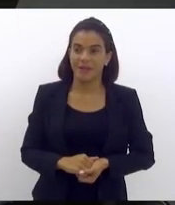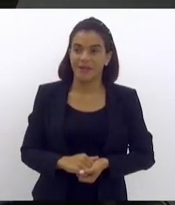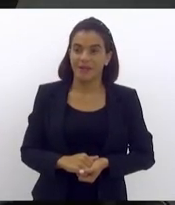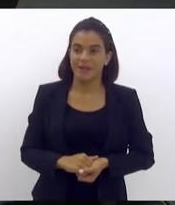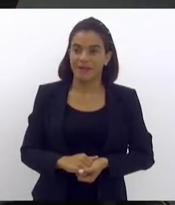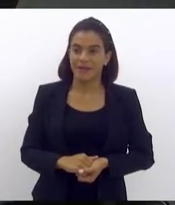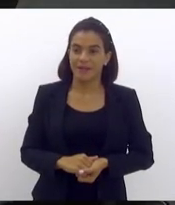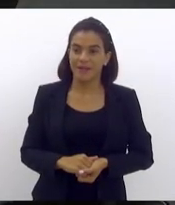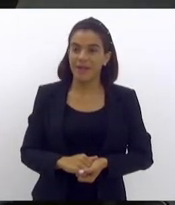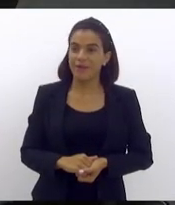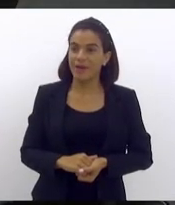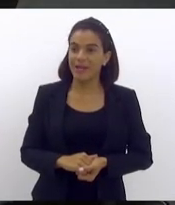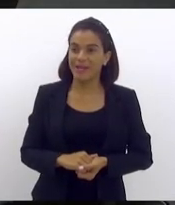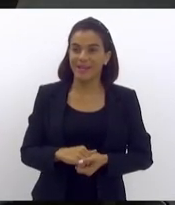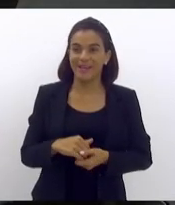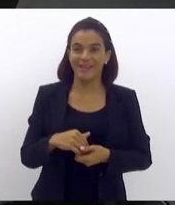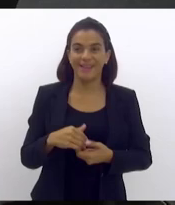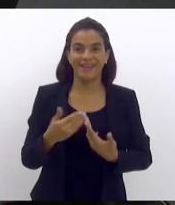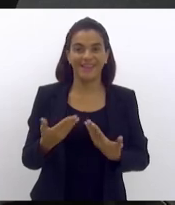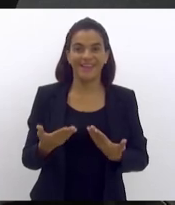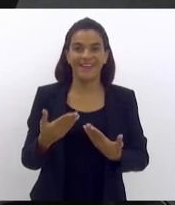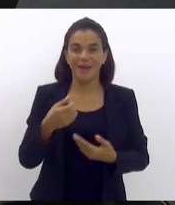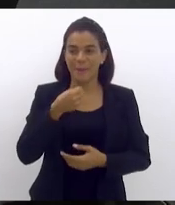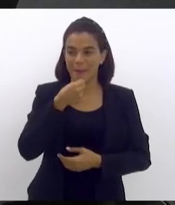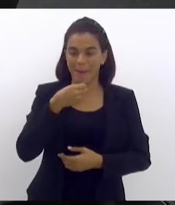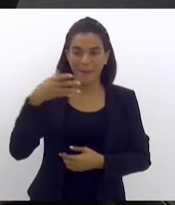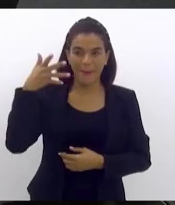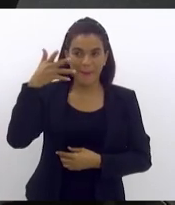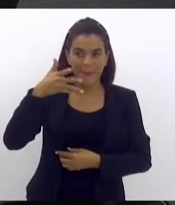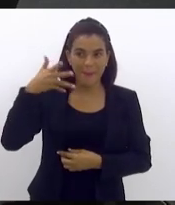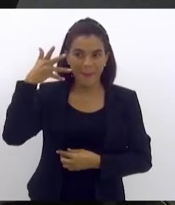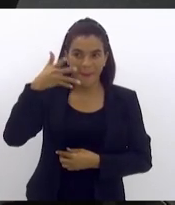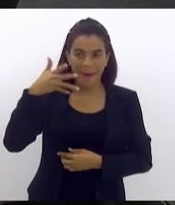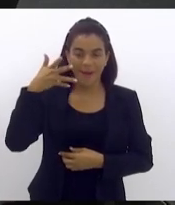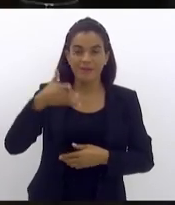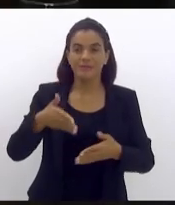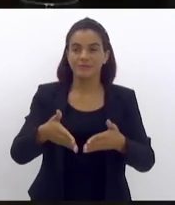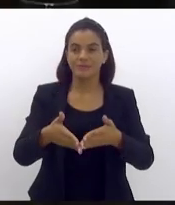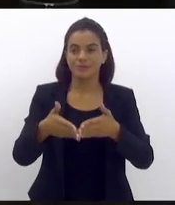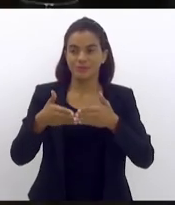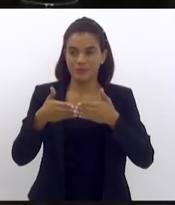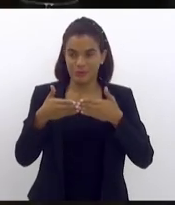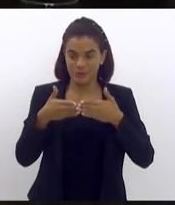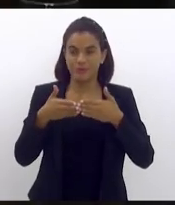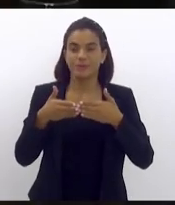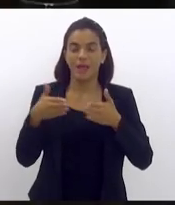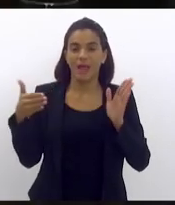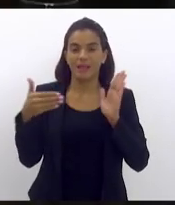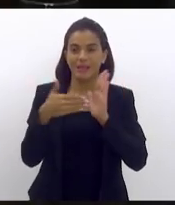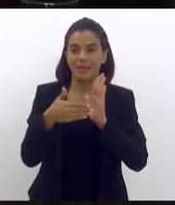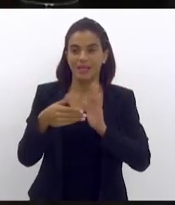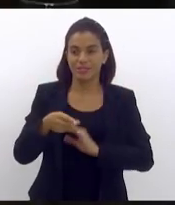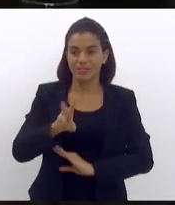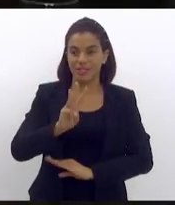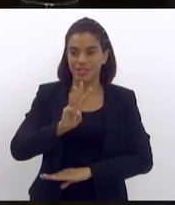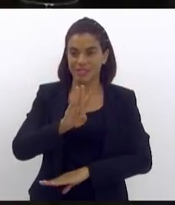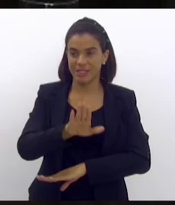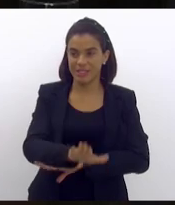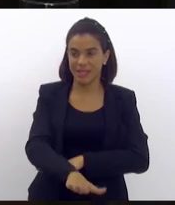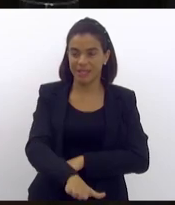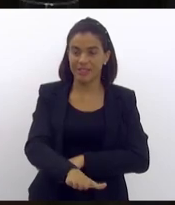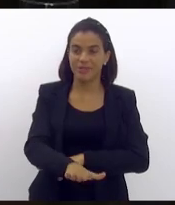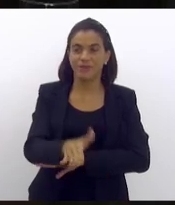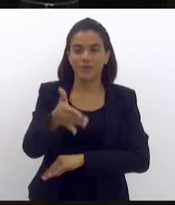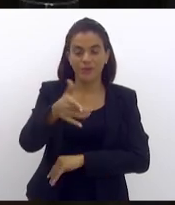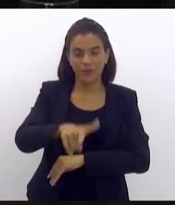presidente não havendo mais orador inscrito a presidência suspende a sessão até às 15 horas quando